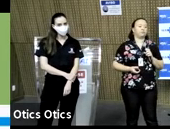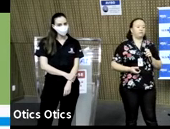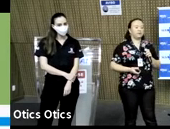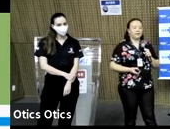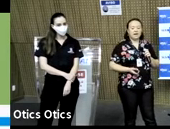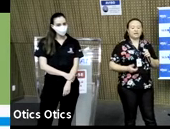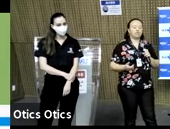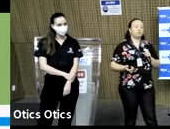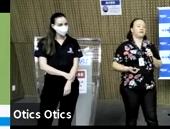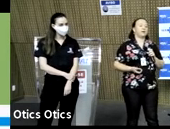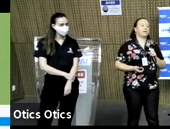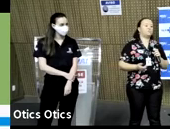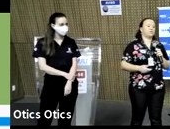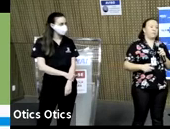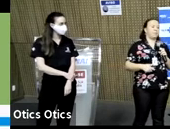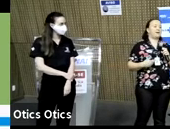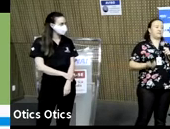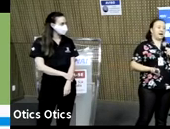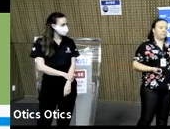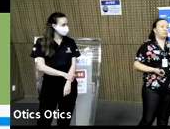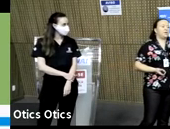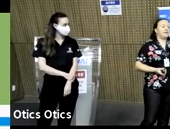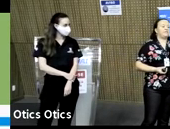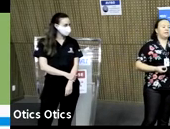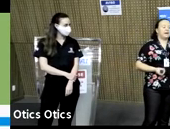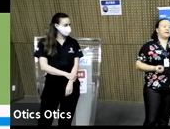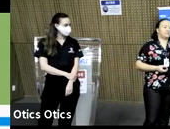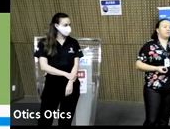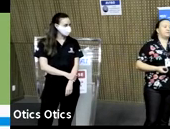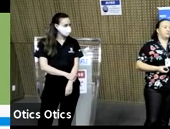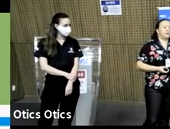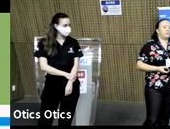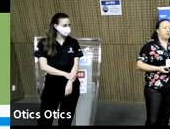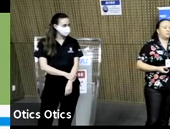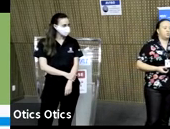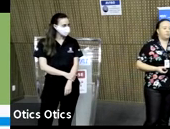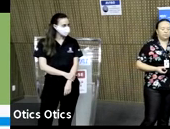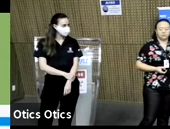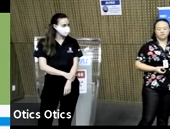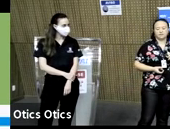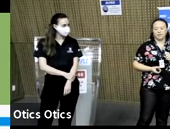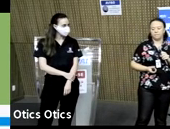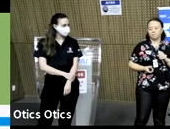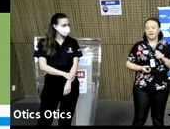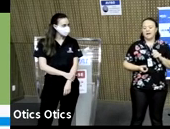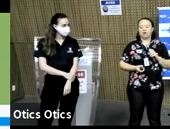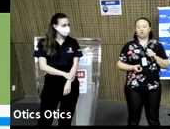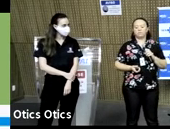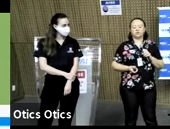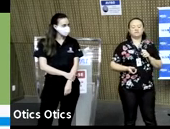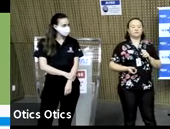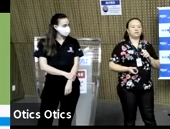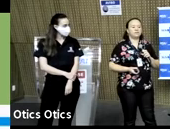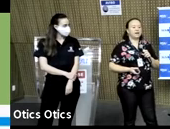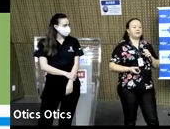foi devolvida. A gente consegue observar mais rápido e evitar que essa solicitação fique pendente muito tempo no sistema.